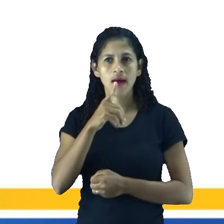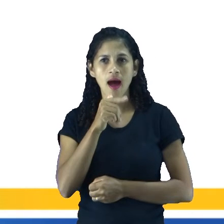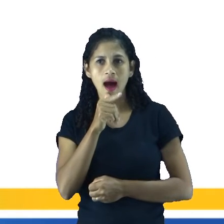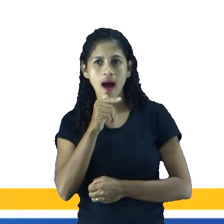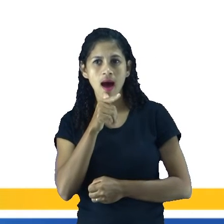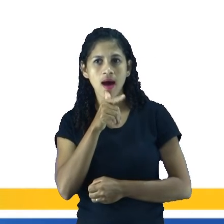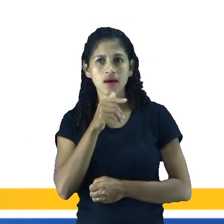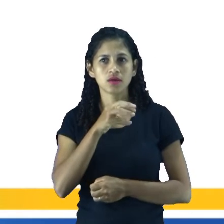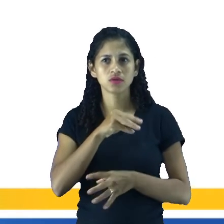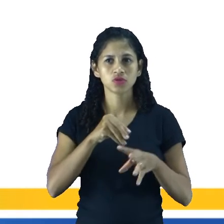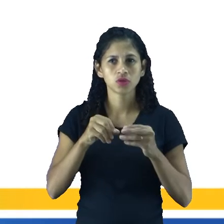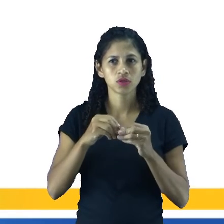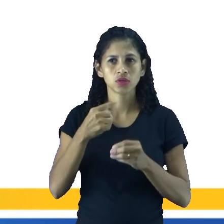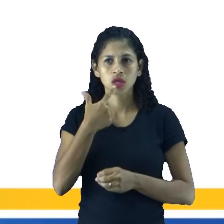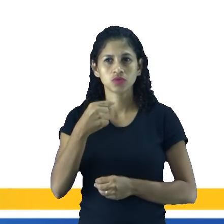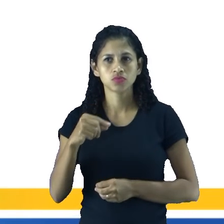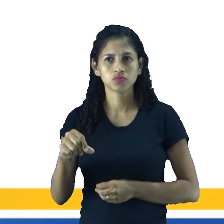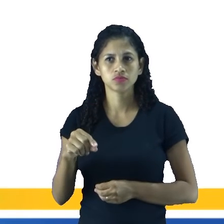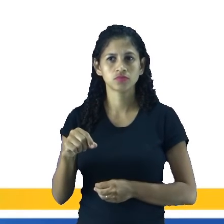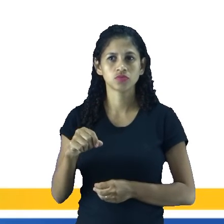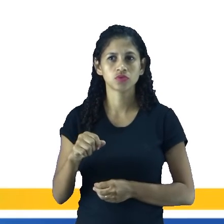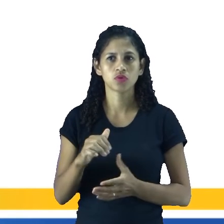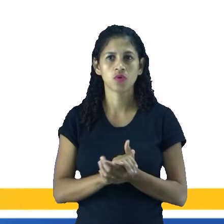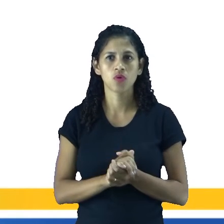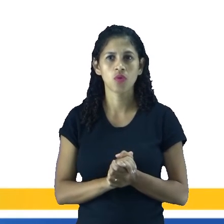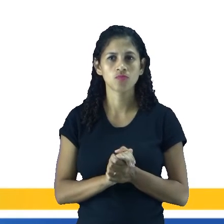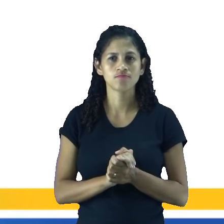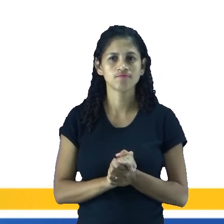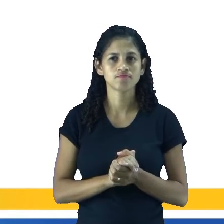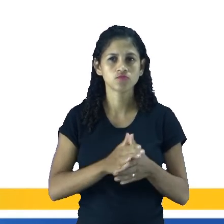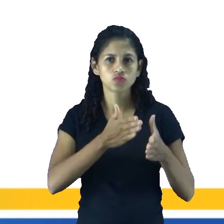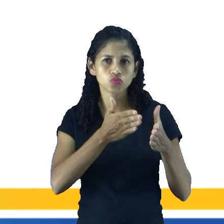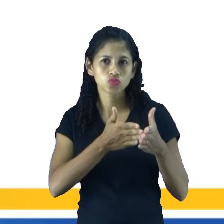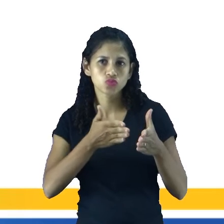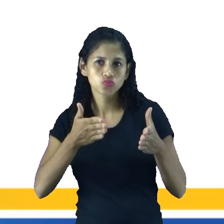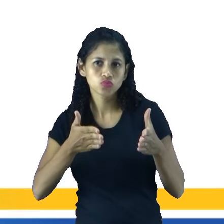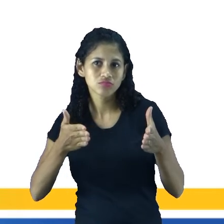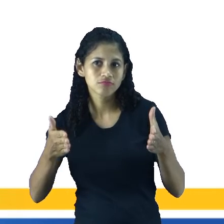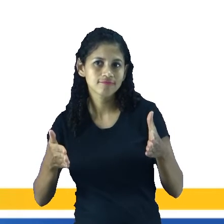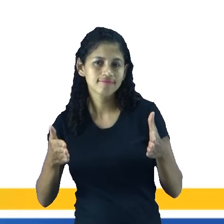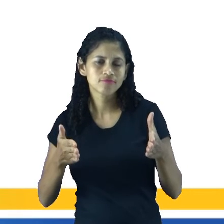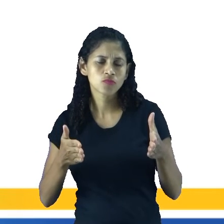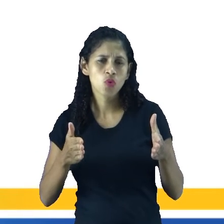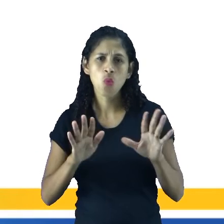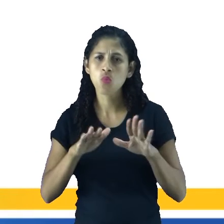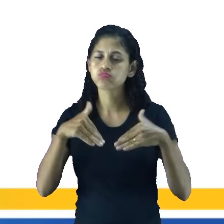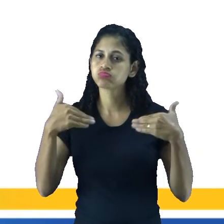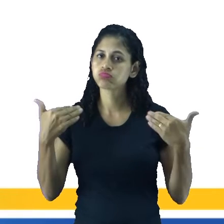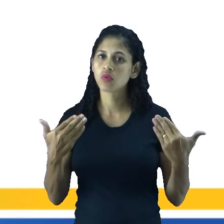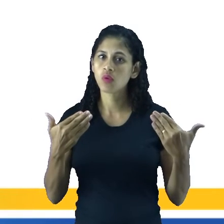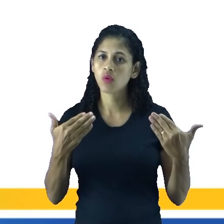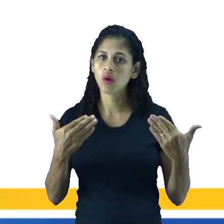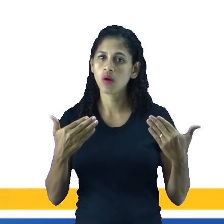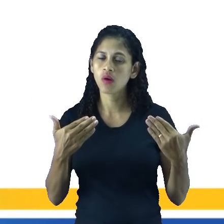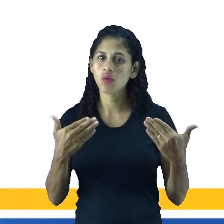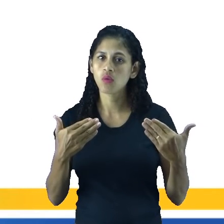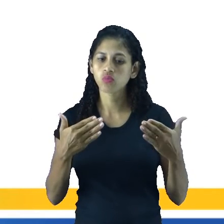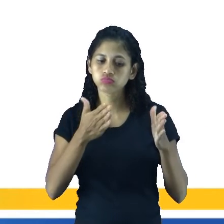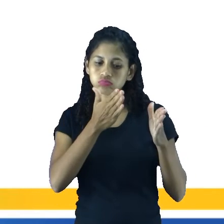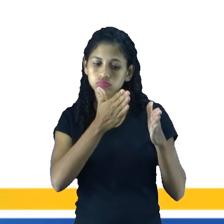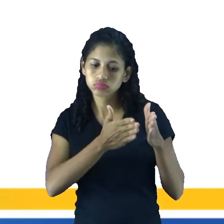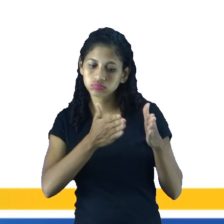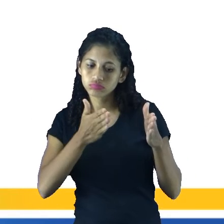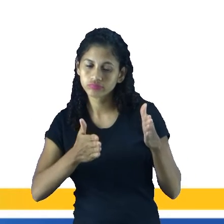ser separada nos seus diversos componentes seguindo-se as seguintes etapas. Ou seja, qual a ordem que a gente tem que seguir? Letra